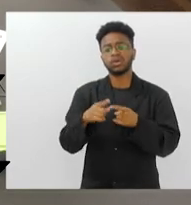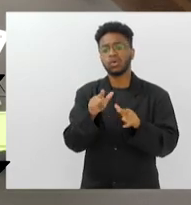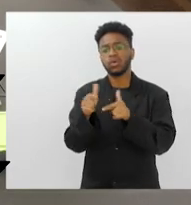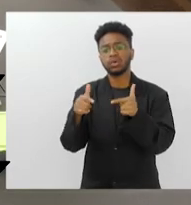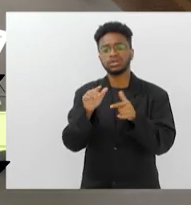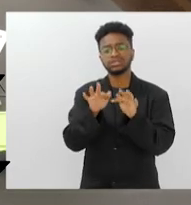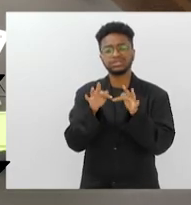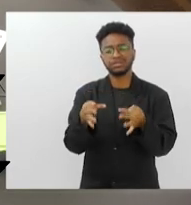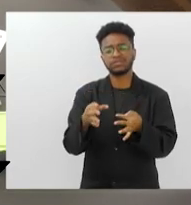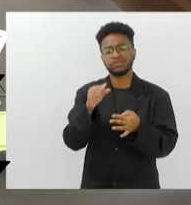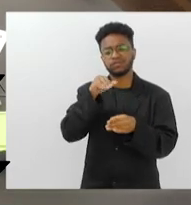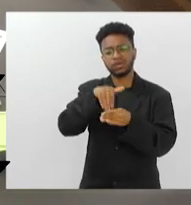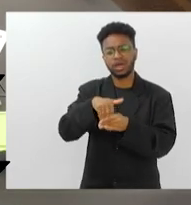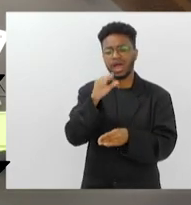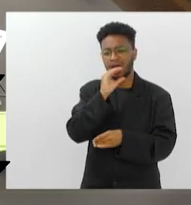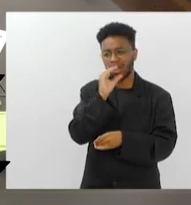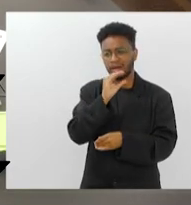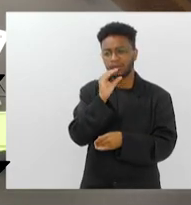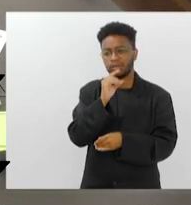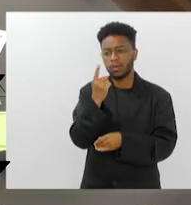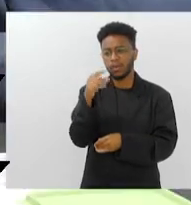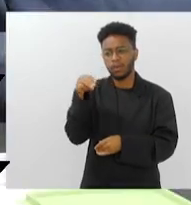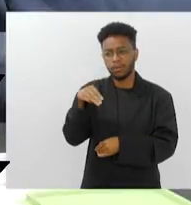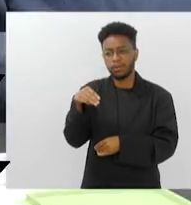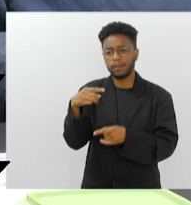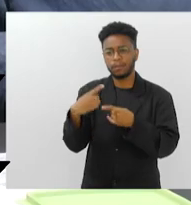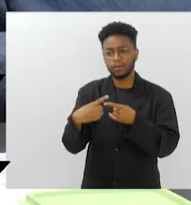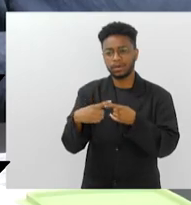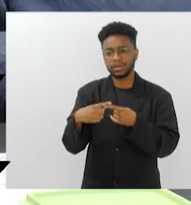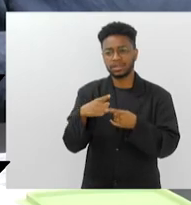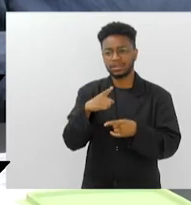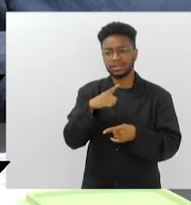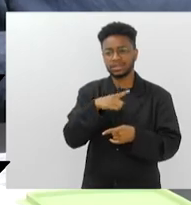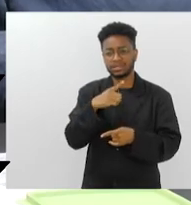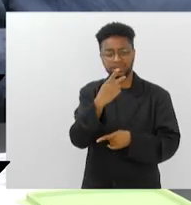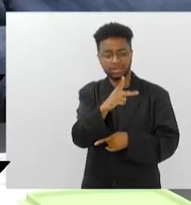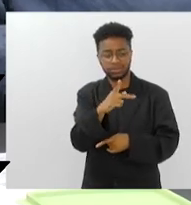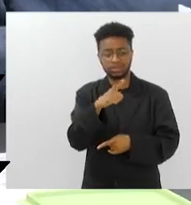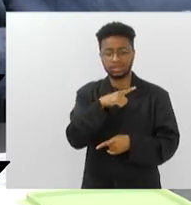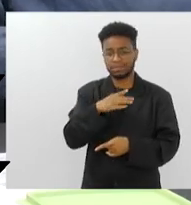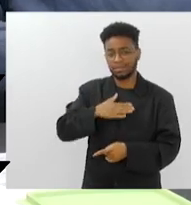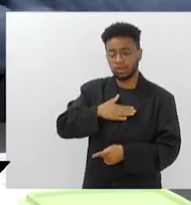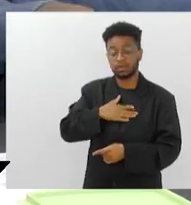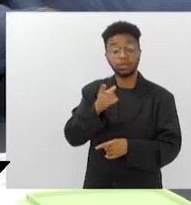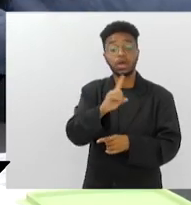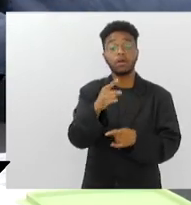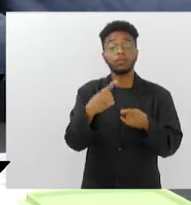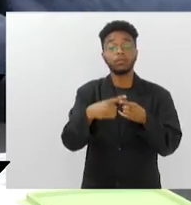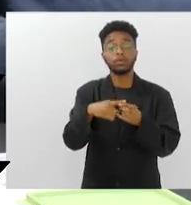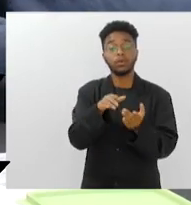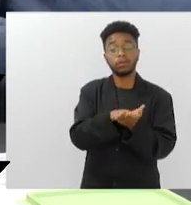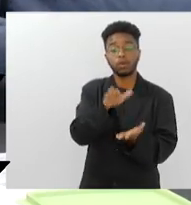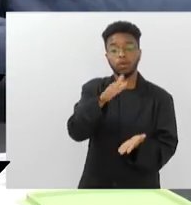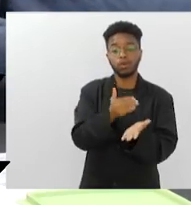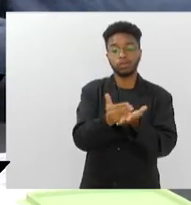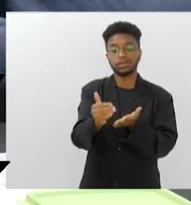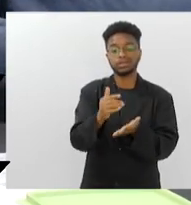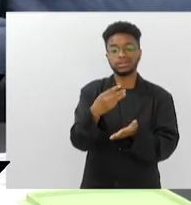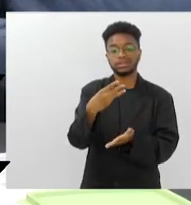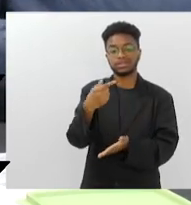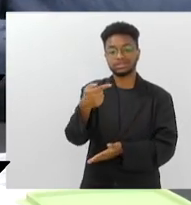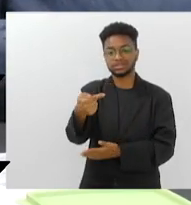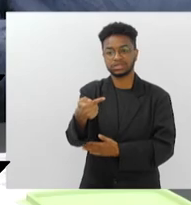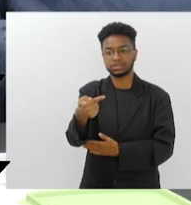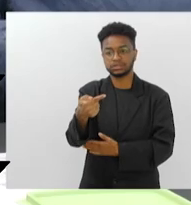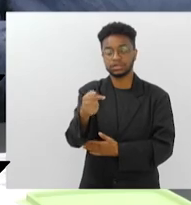vamos volar rapidinho um minuto aqui olha tem seu tem meu não mas Deputado Mick os blocos iniciam no 37